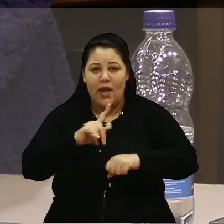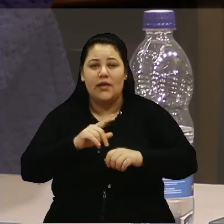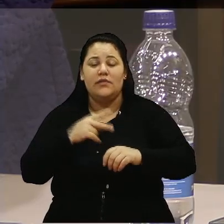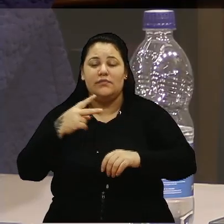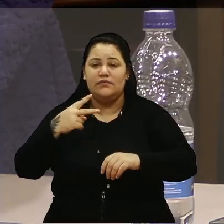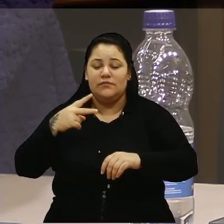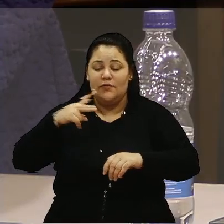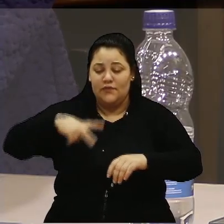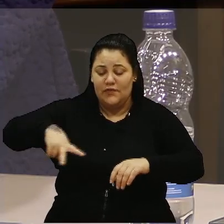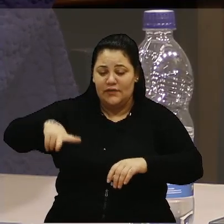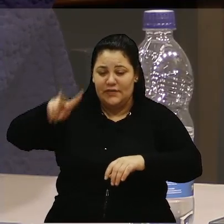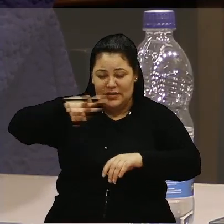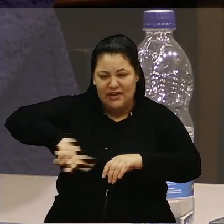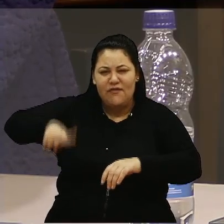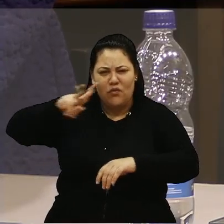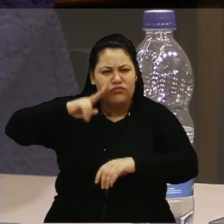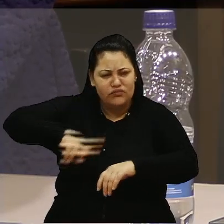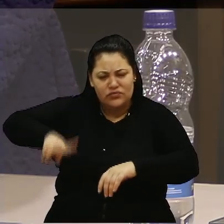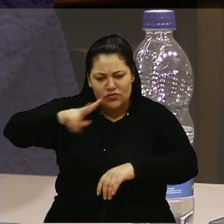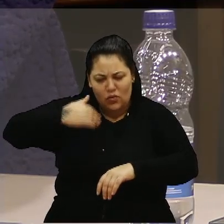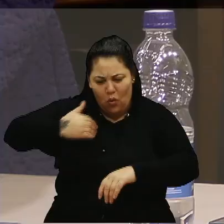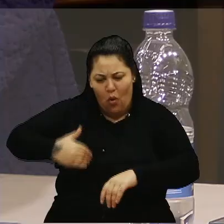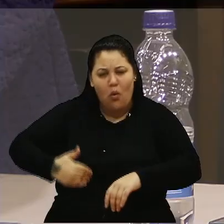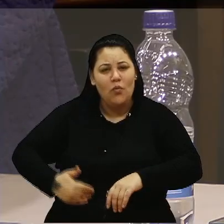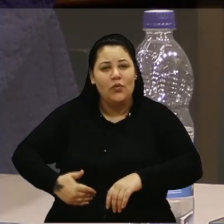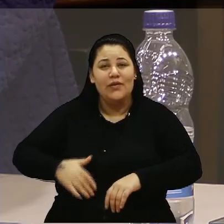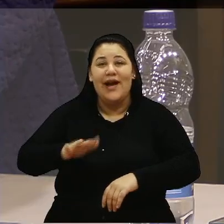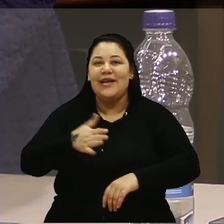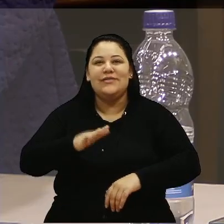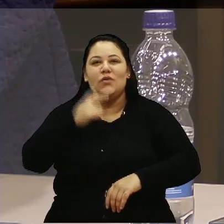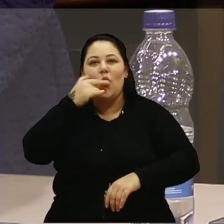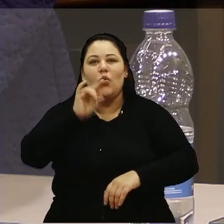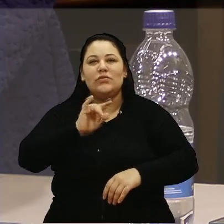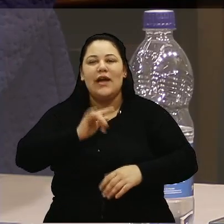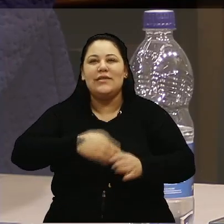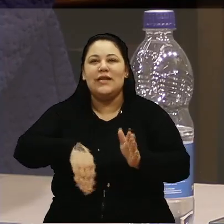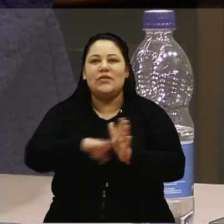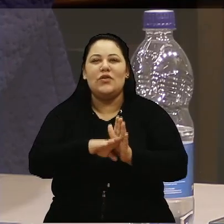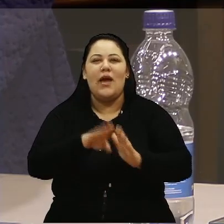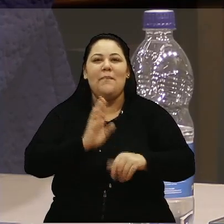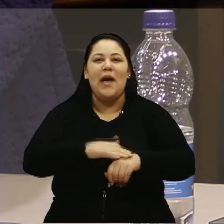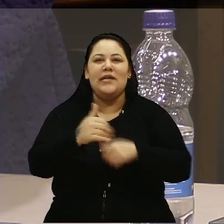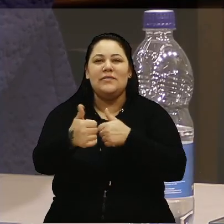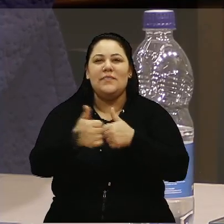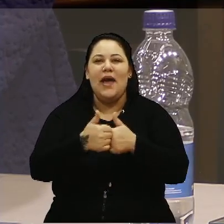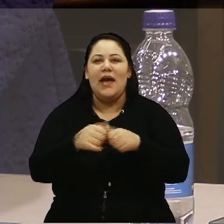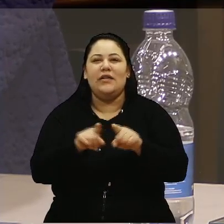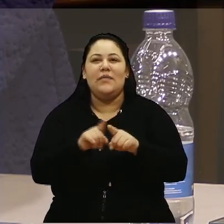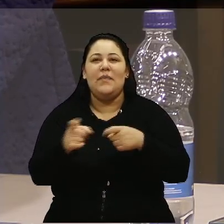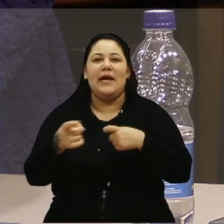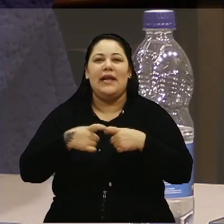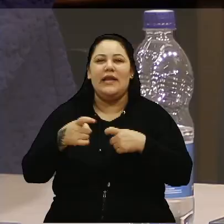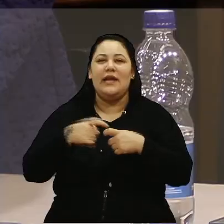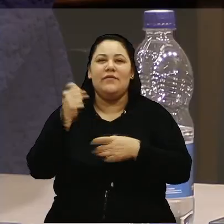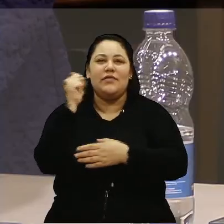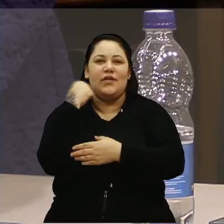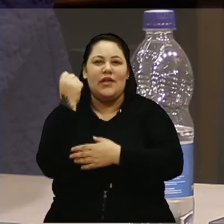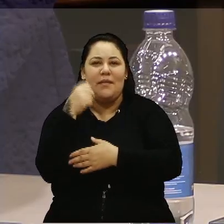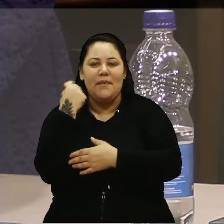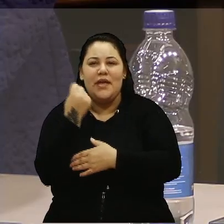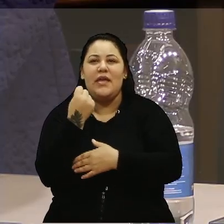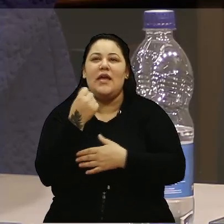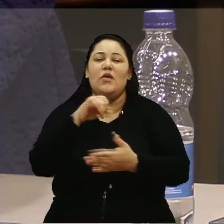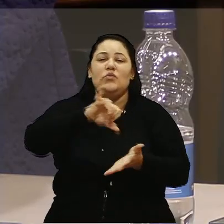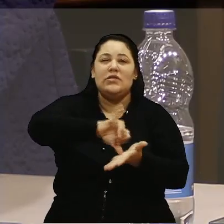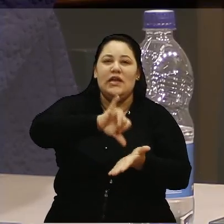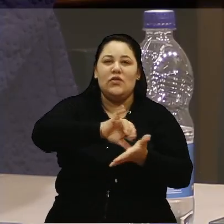acabam não tendo condições de estacionar no lugar mais próximo, uma clínica de fisioterapia, um centro de reabilitação,